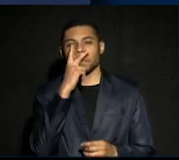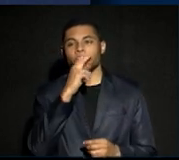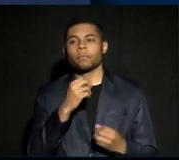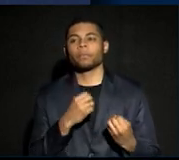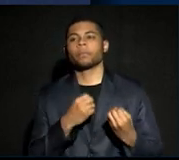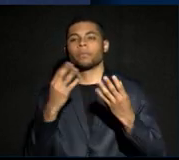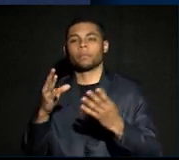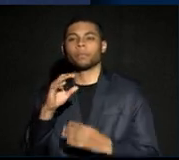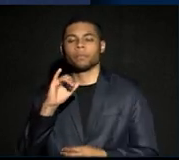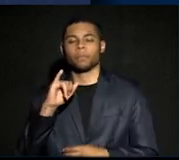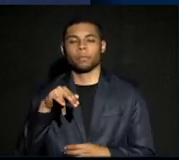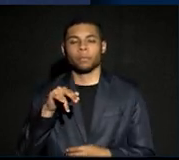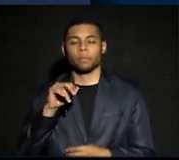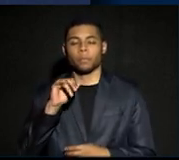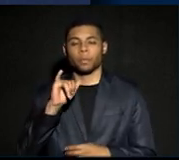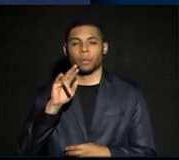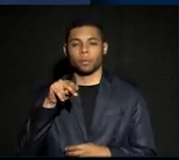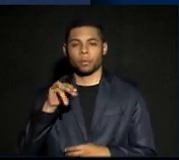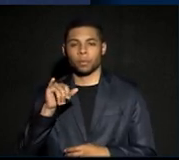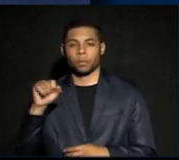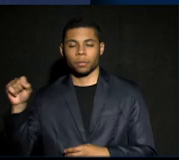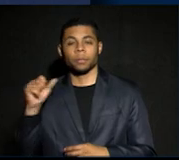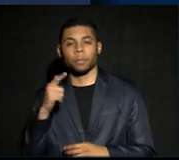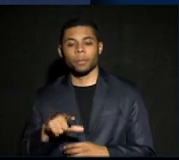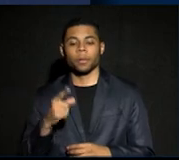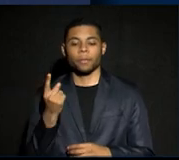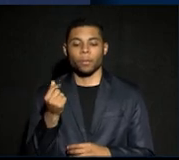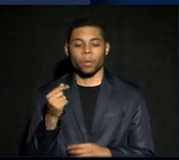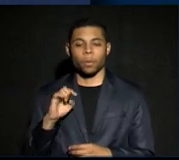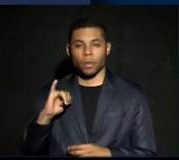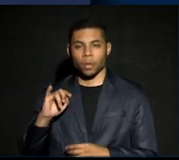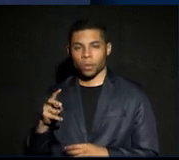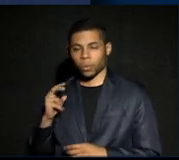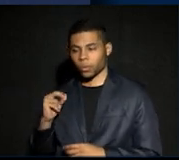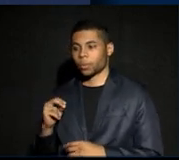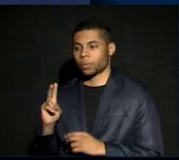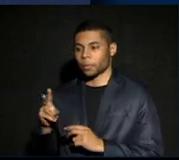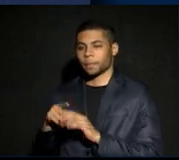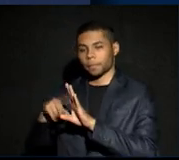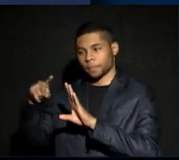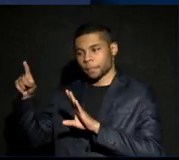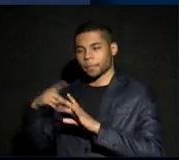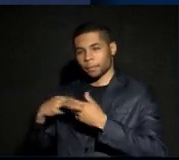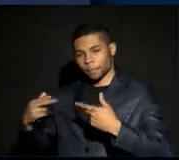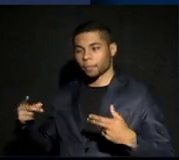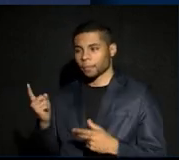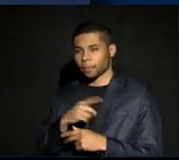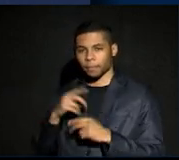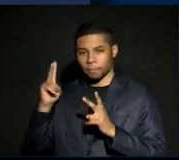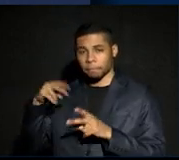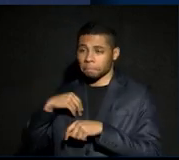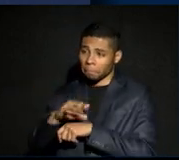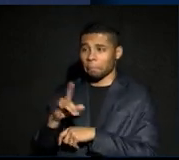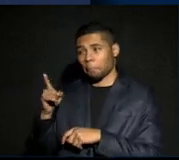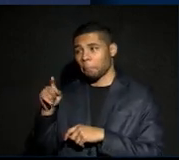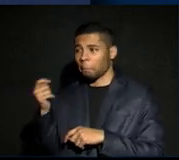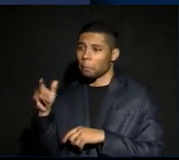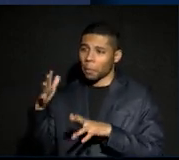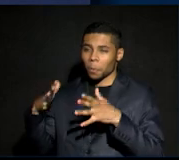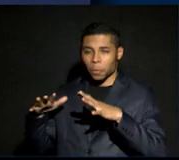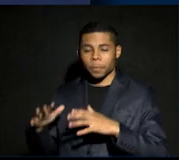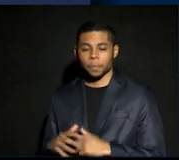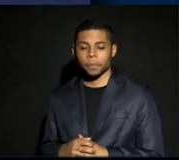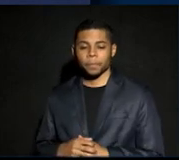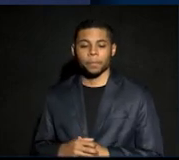impactar muito os earnings e a gente ter valuations de bolsa e todo o efeito riqueza que isso gera também razoáveis,